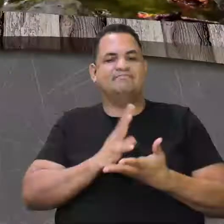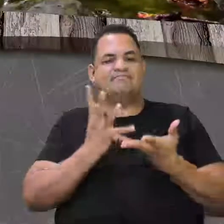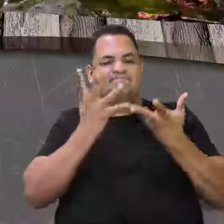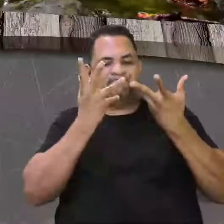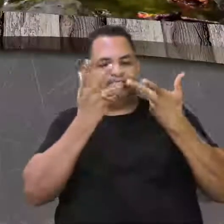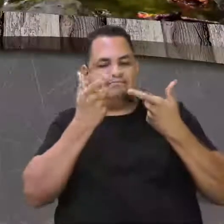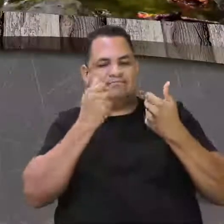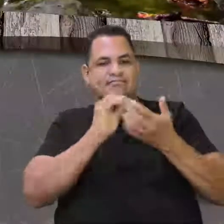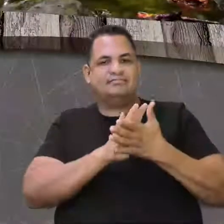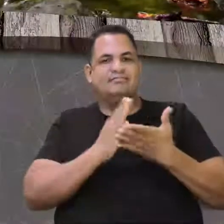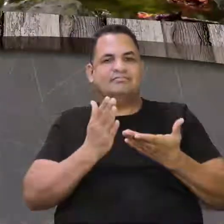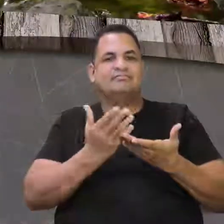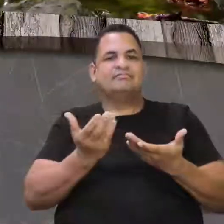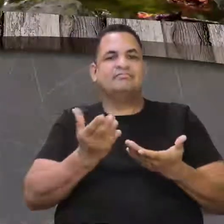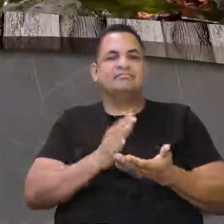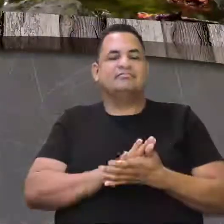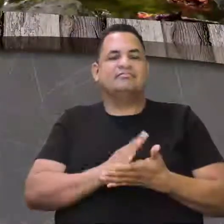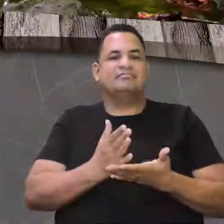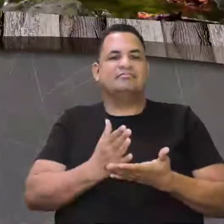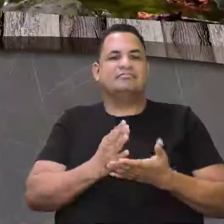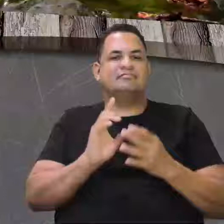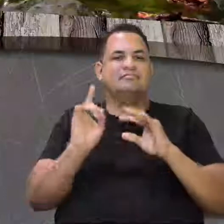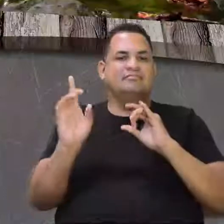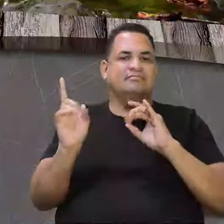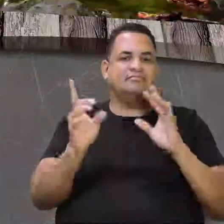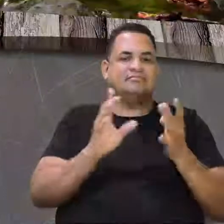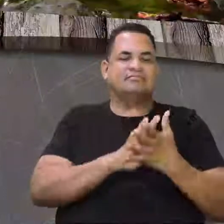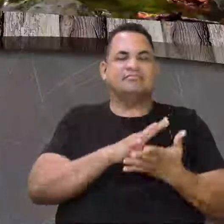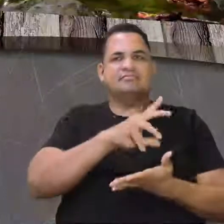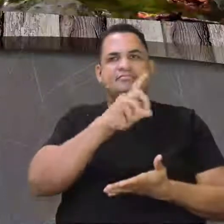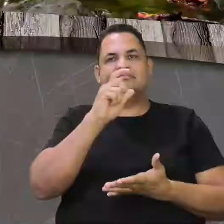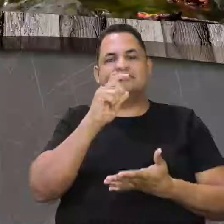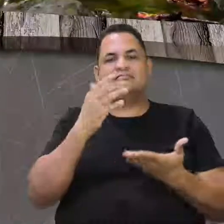gente fica assim, muito grata a cada dia por cada